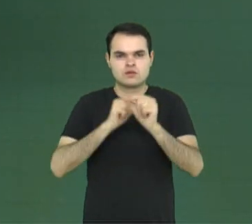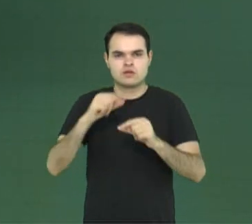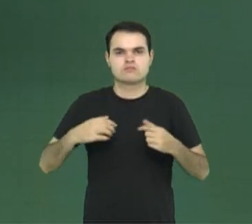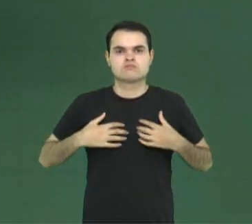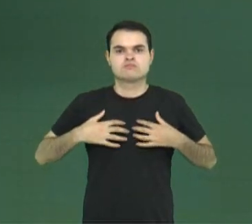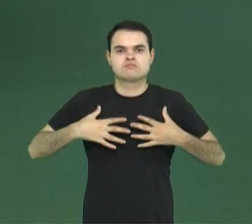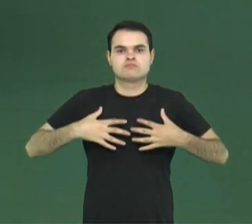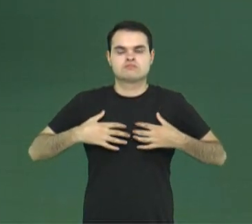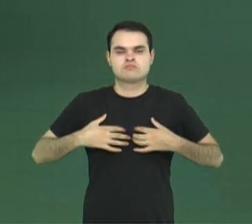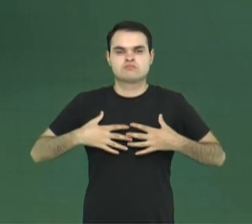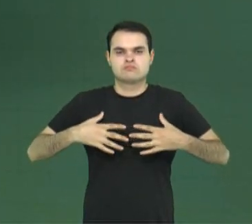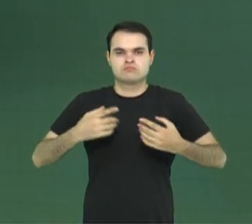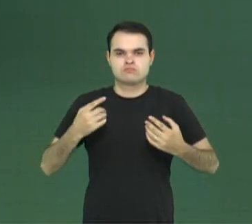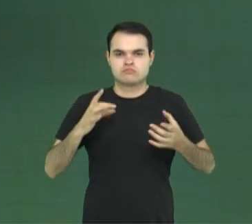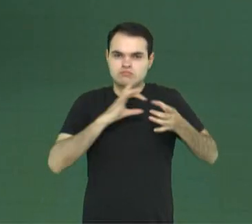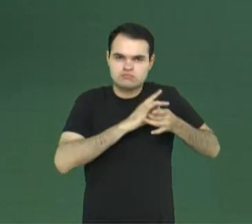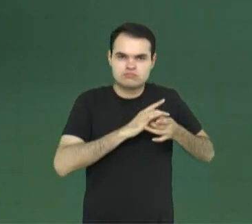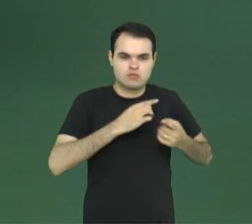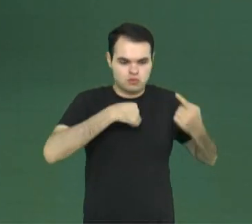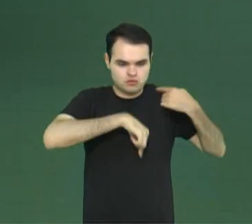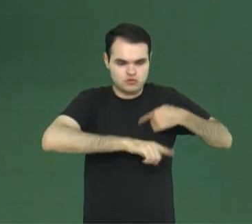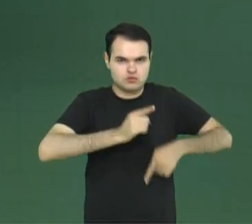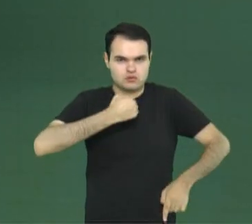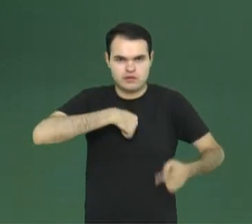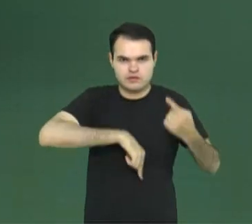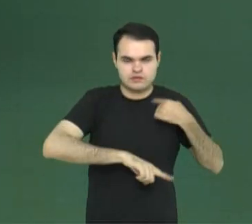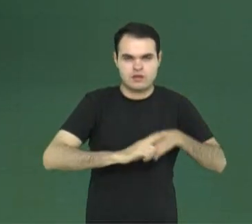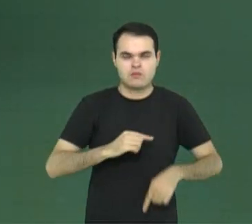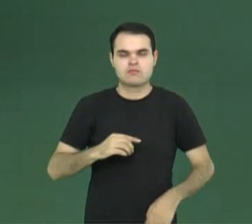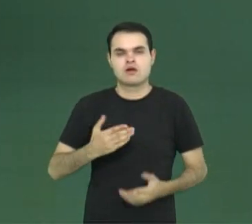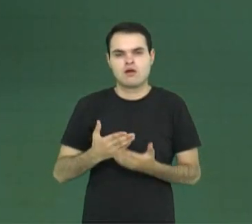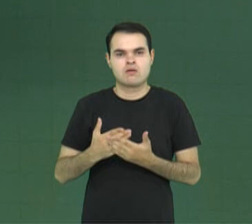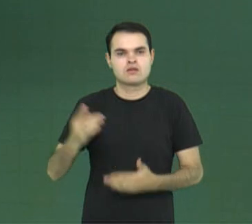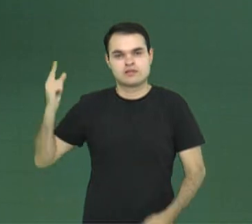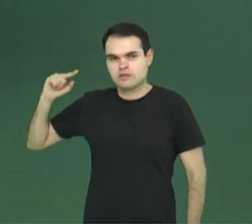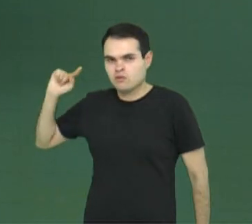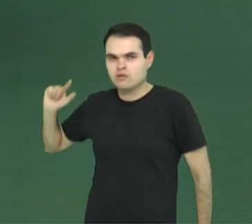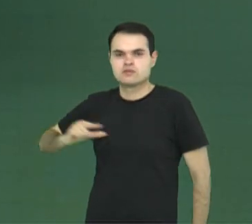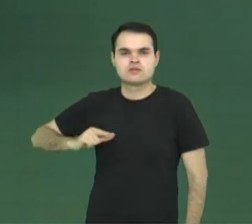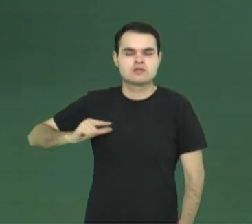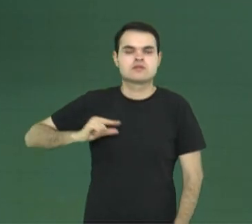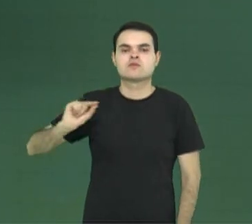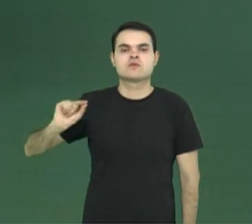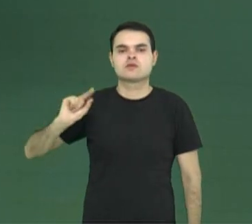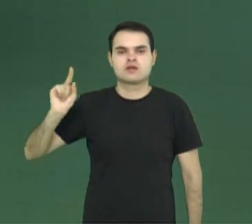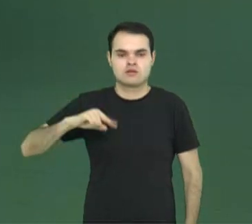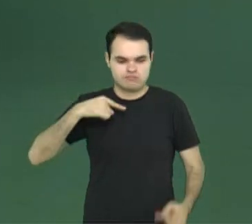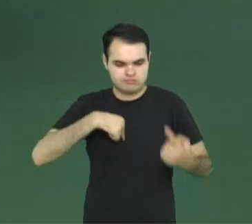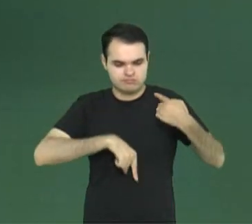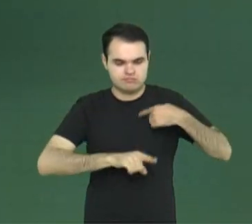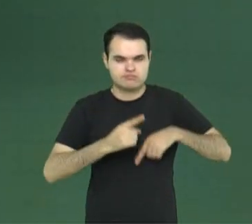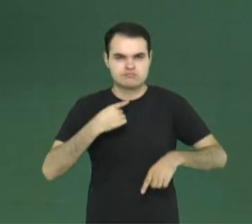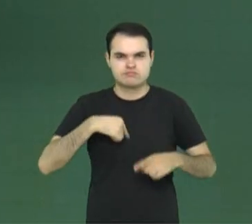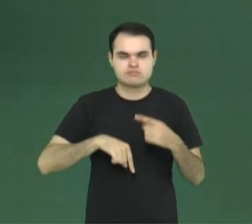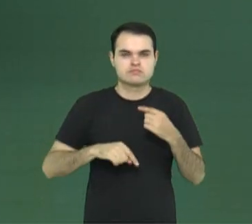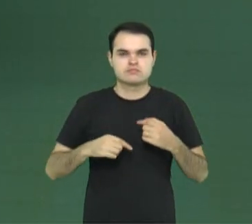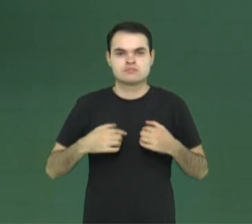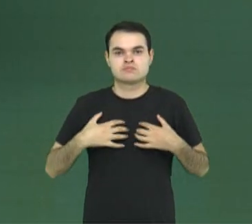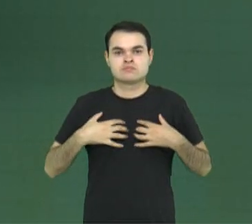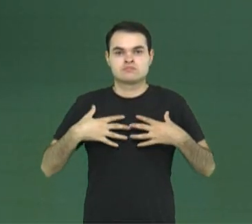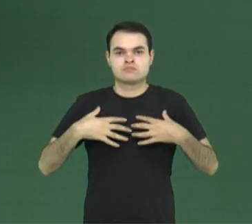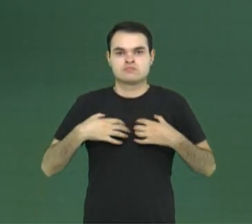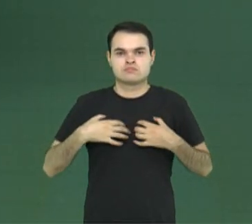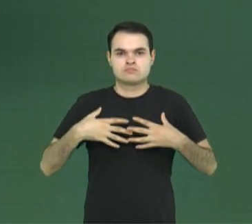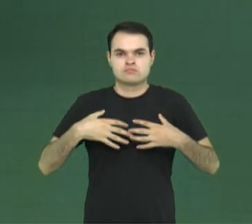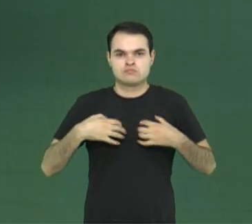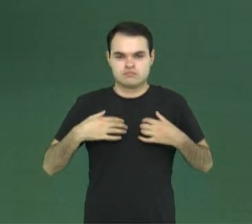com a circulação. É óbvio, pessoal, que nós falamos na aula anterior, que nós temos uma circulação pulmonar, ou seja, é